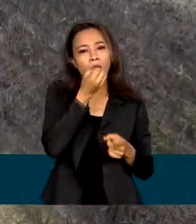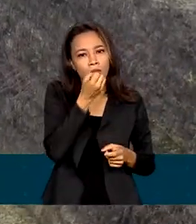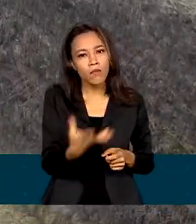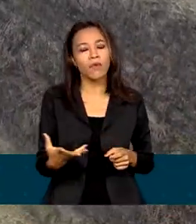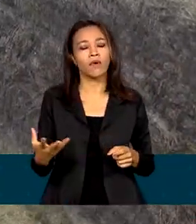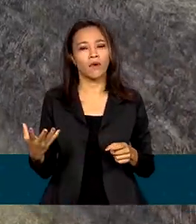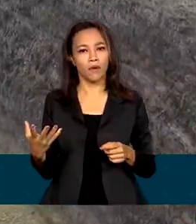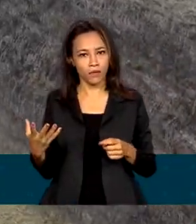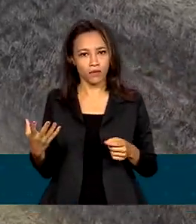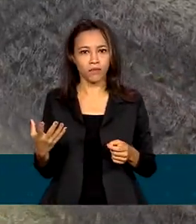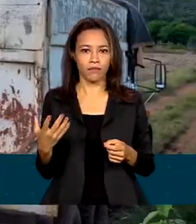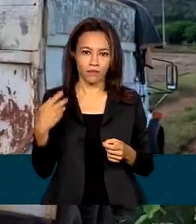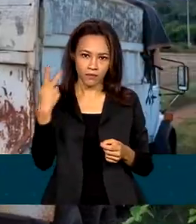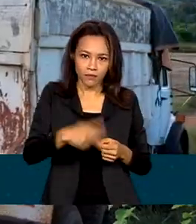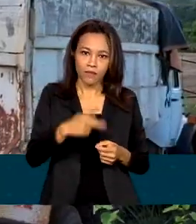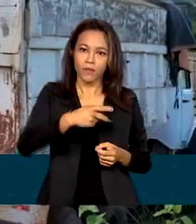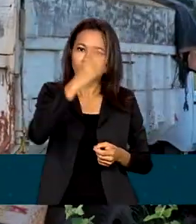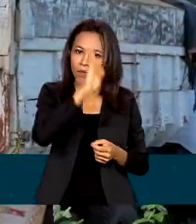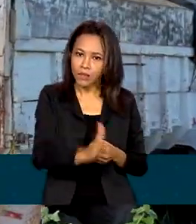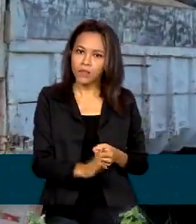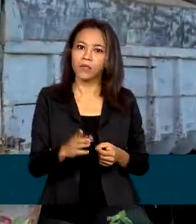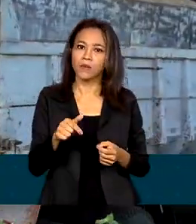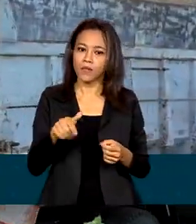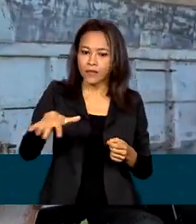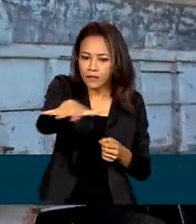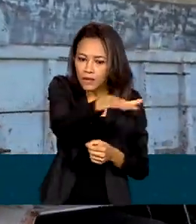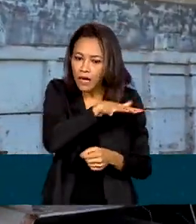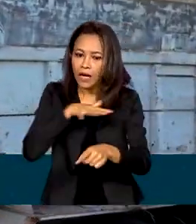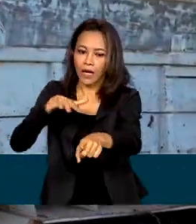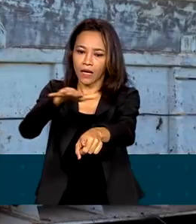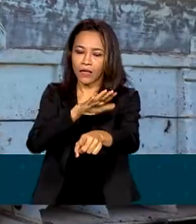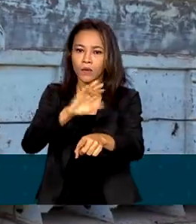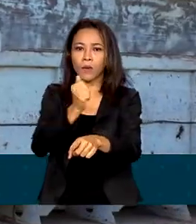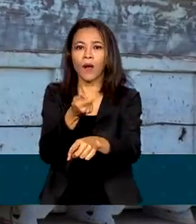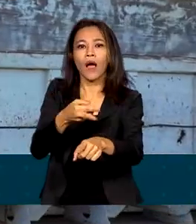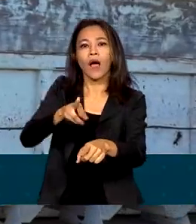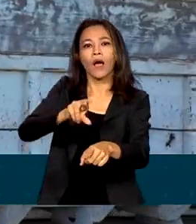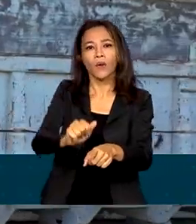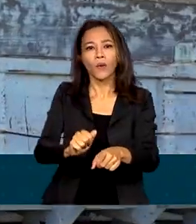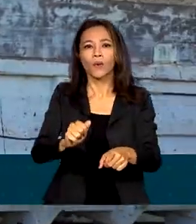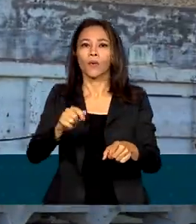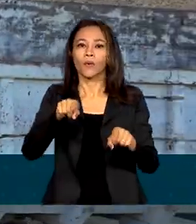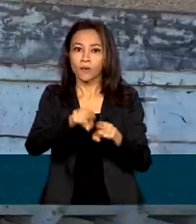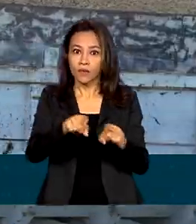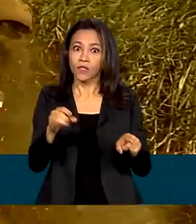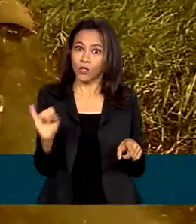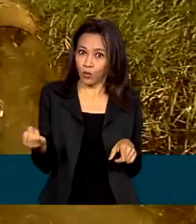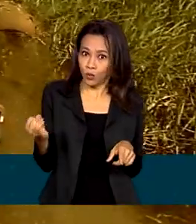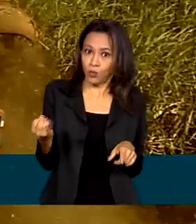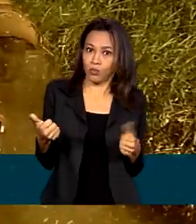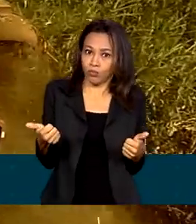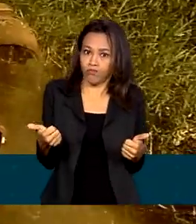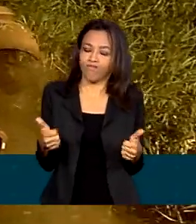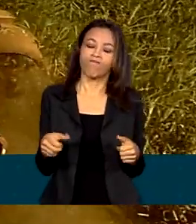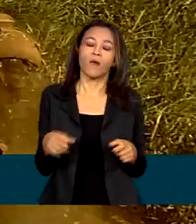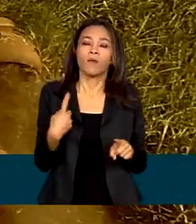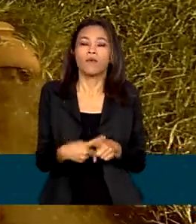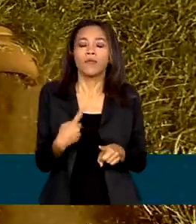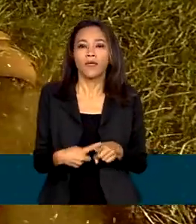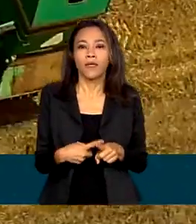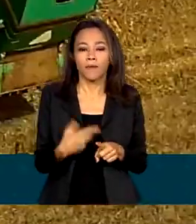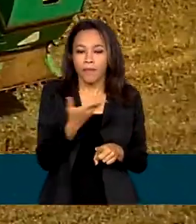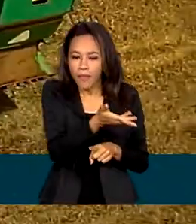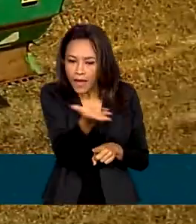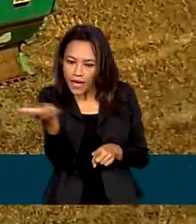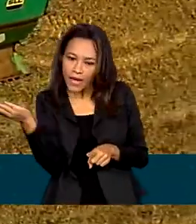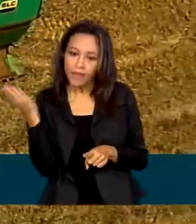é um bom devedor o Brasil, nesse caso, o agronegócio, captar dinheiro lá fora com juros bastante acessíveis. Para quê? Porque esses